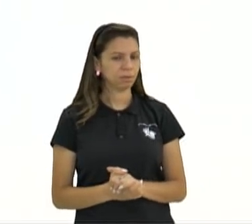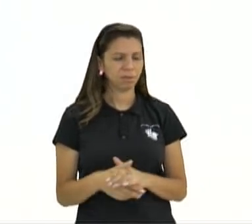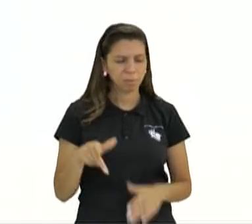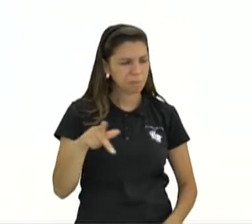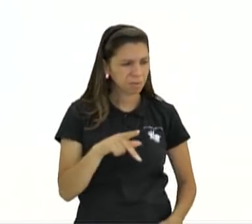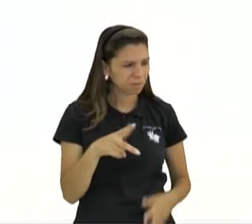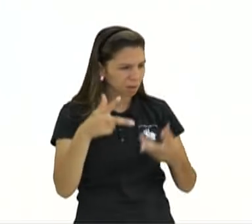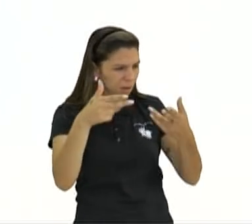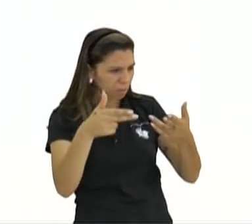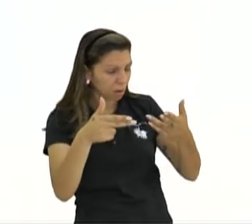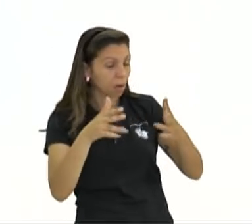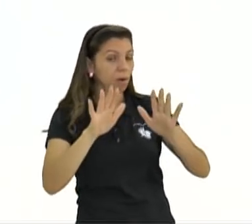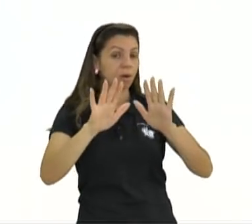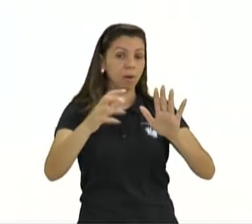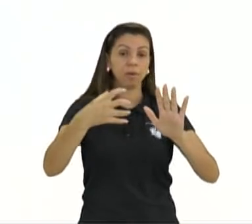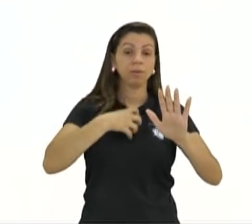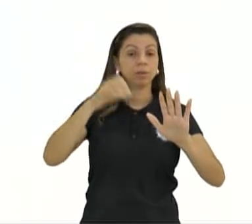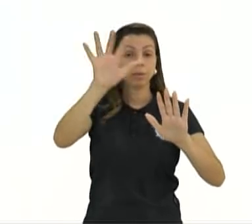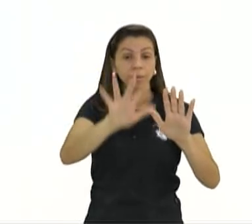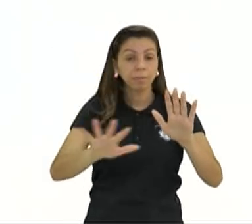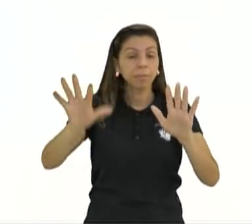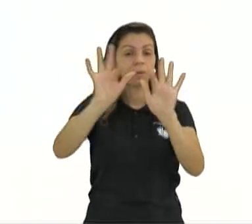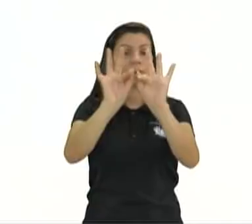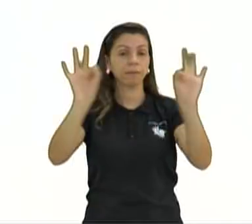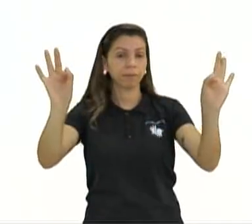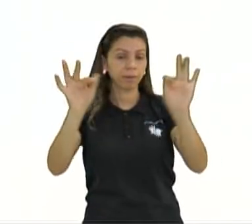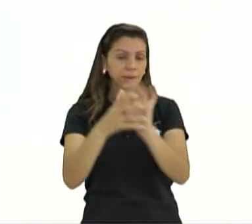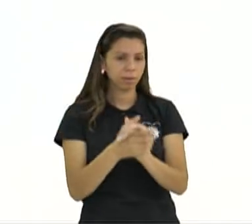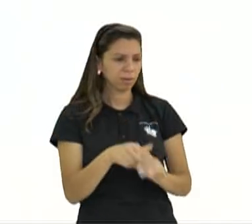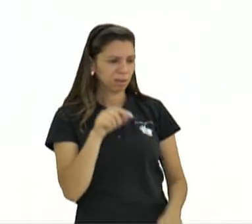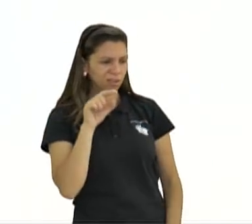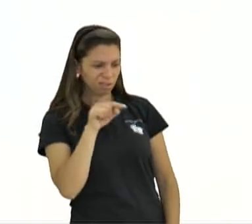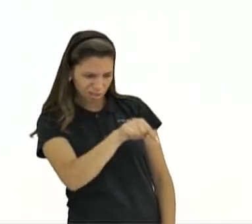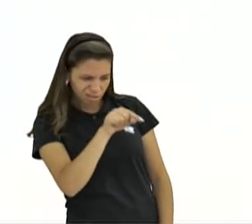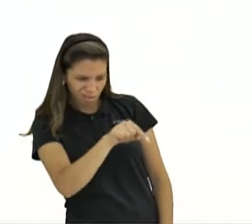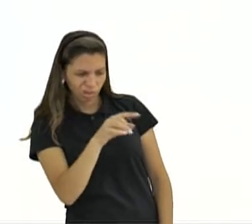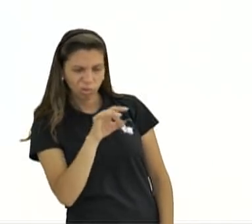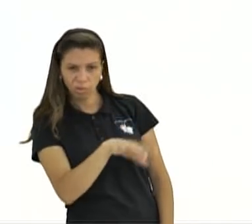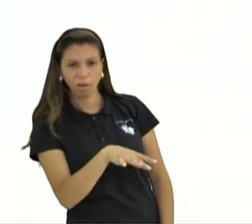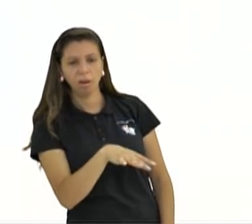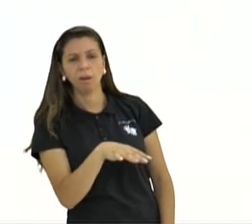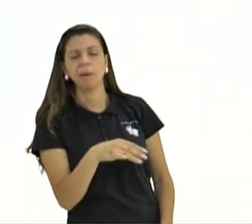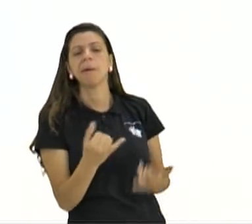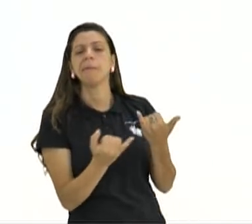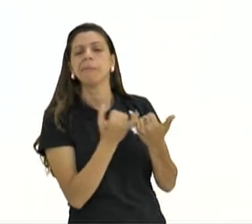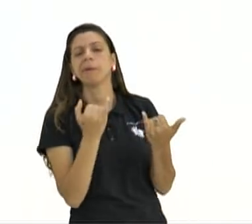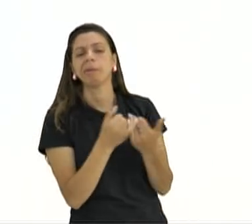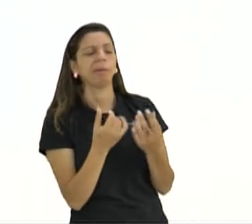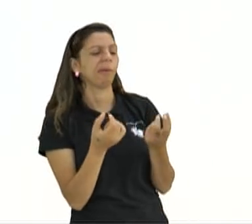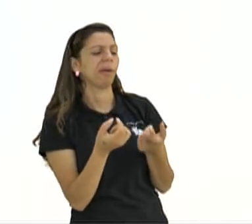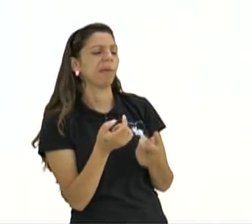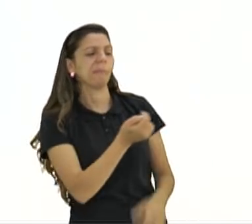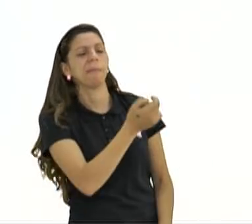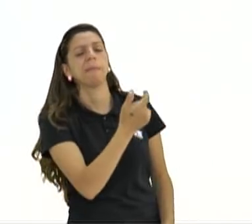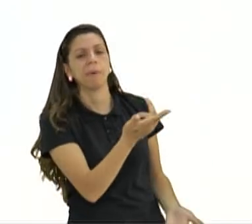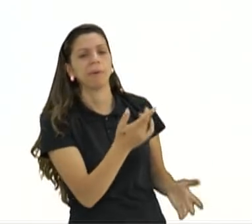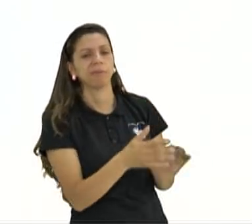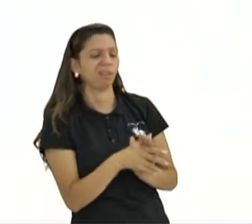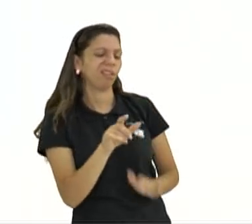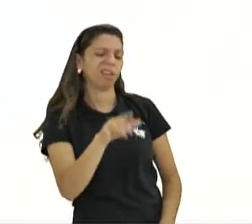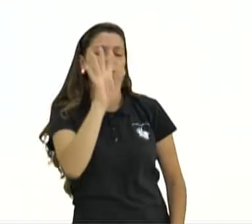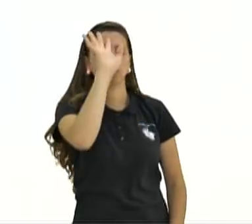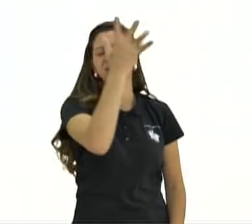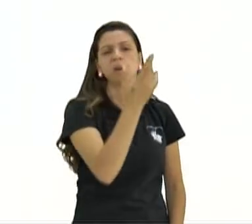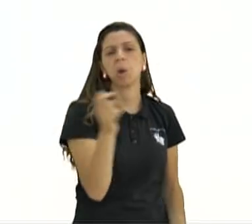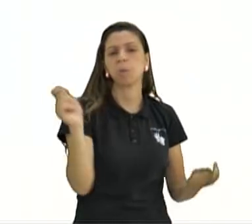a semântica dessa frase. Ó. Isso só, está dizendo, é uma bobagem. Isso é pouca coisa. Ele resolve. Não